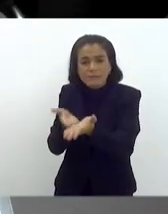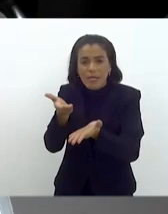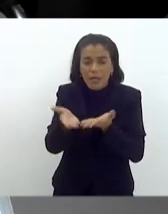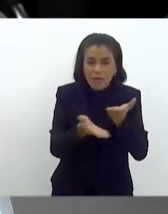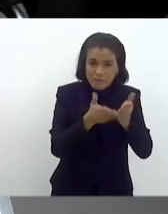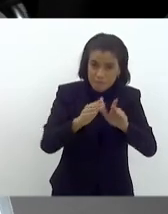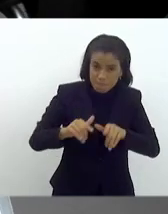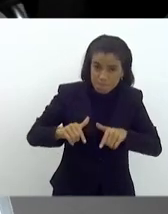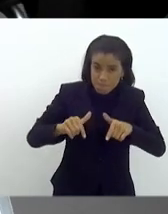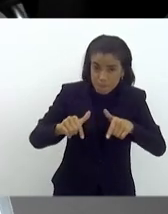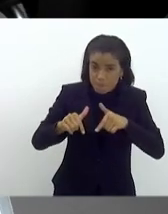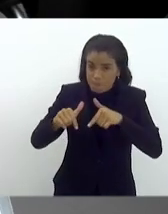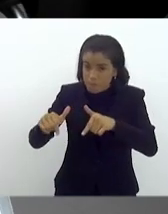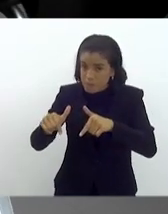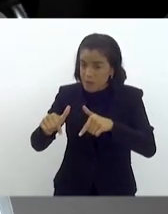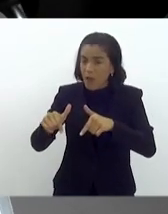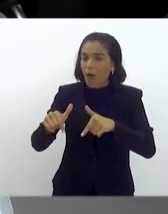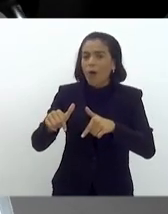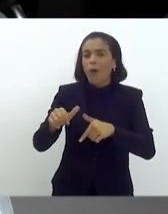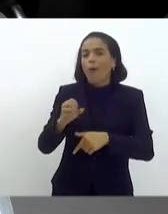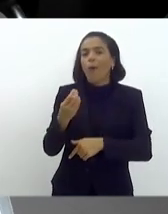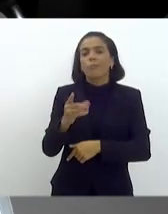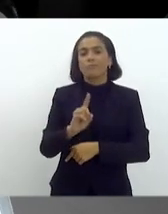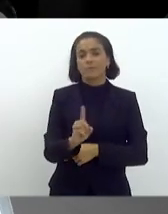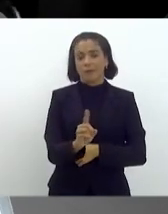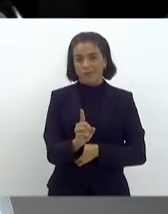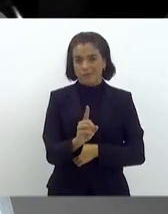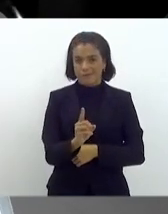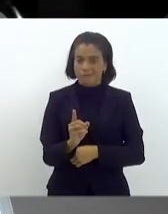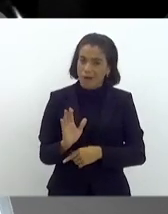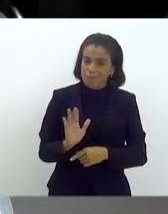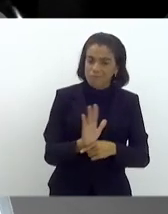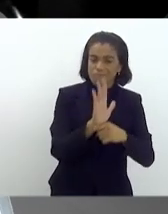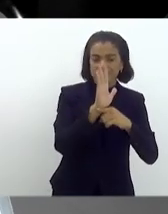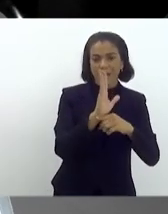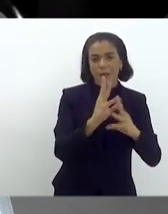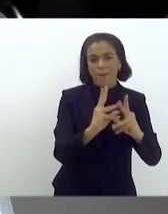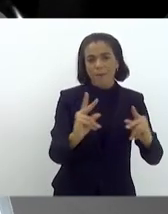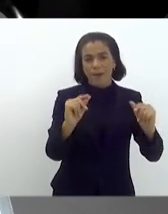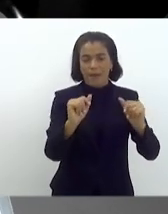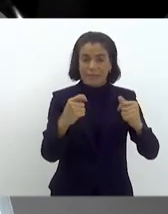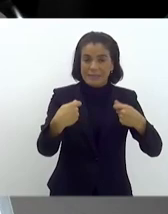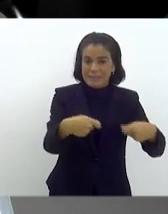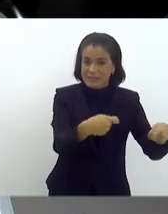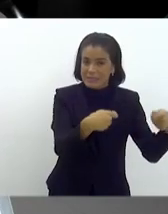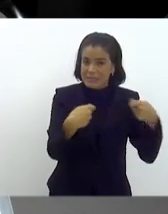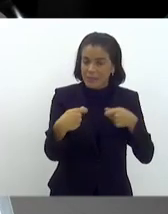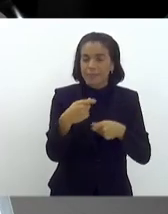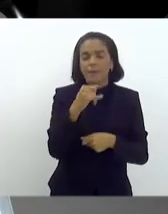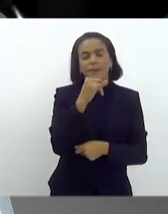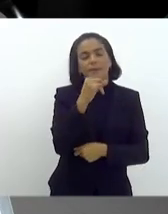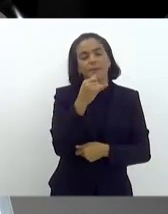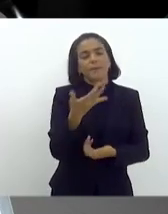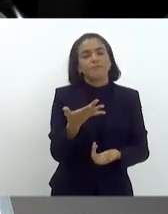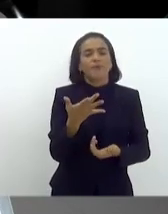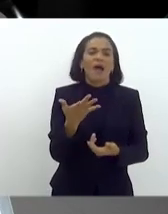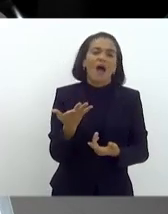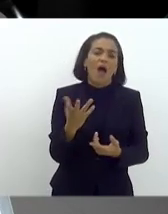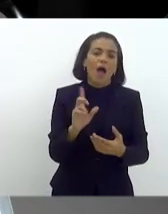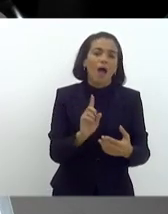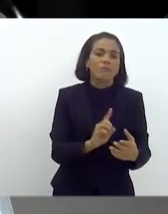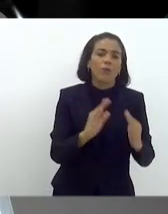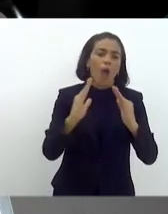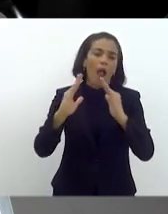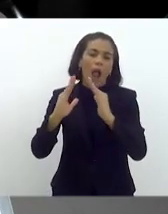efetuado ou não de forma efetiva para satisfazer as suas necessidades Porque de fato a questão de ir para abrigo